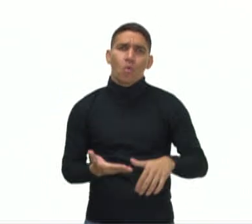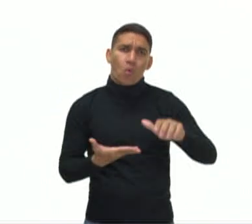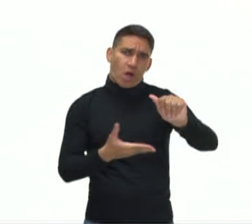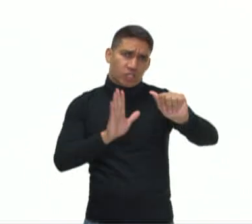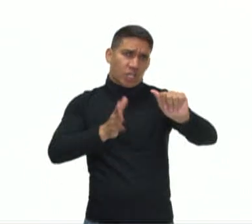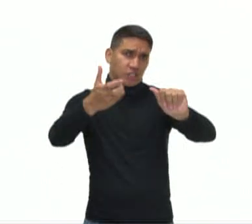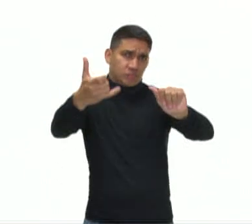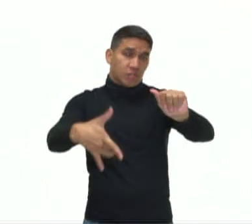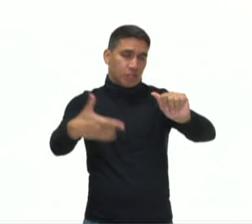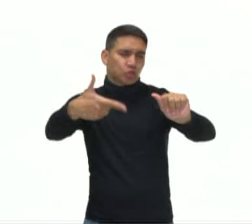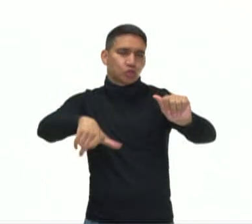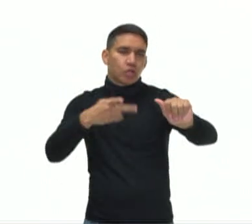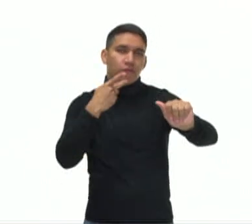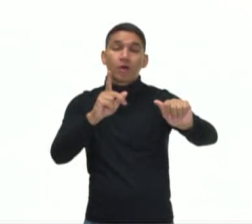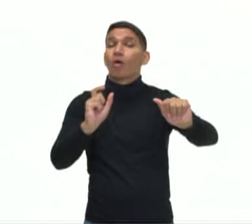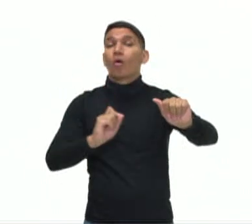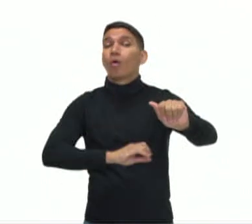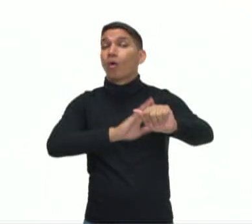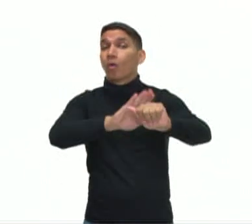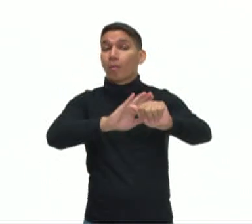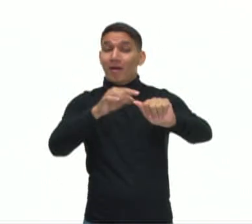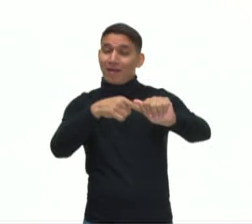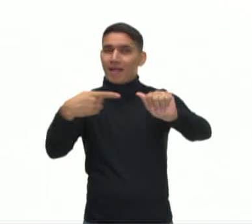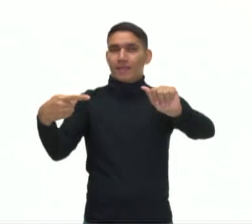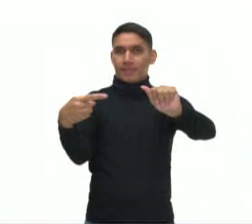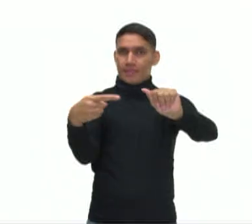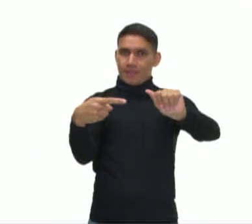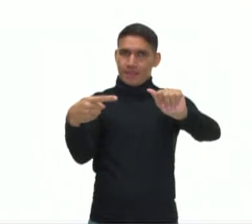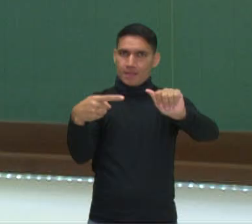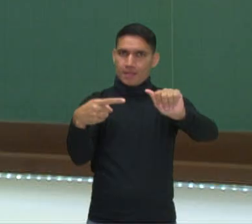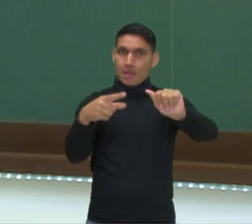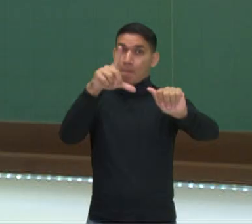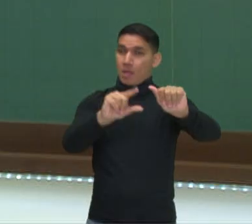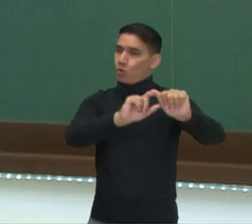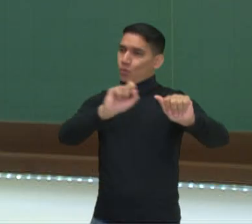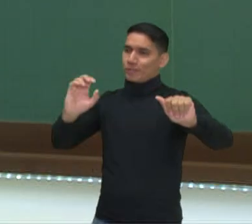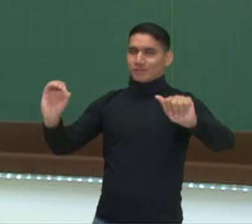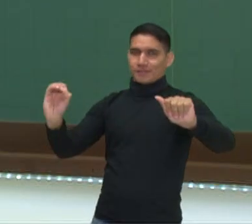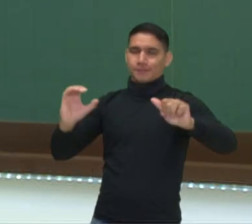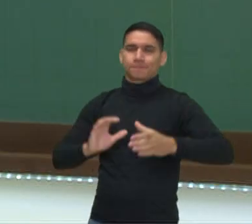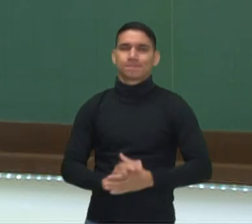Mas vamos falar mais uma vez. O meu A é negativo, A menor do que zero.